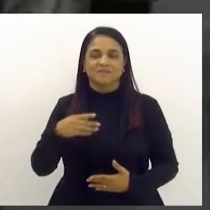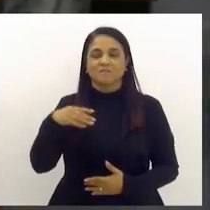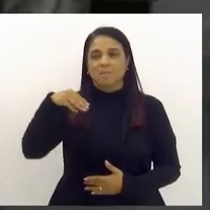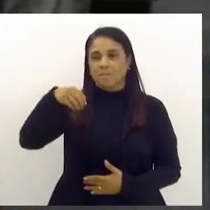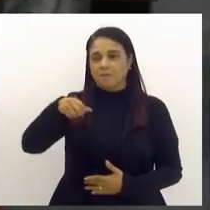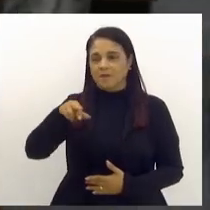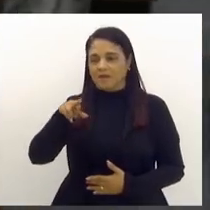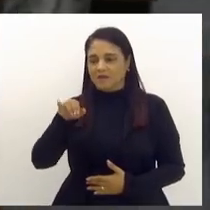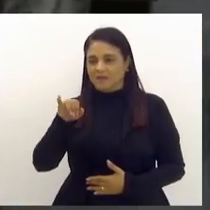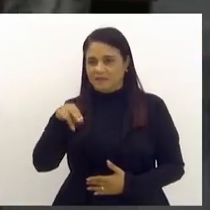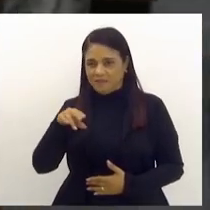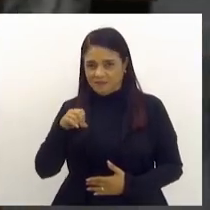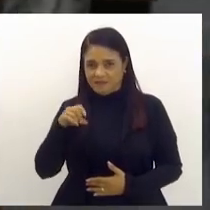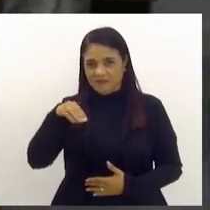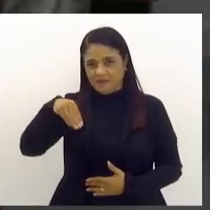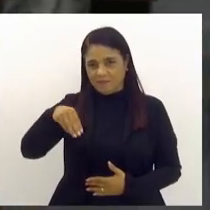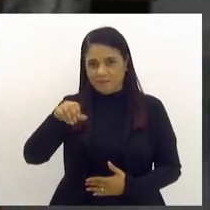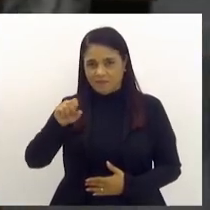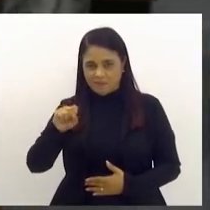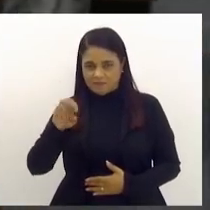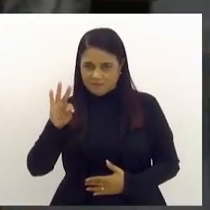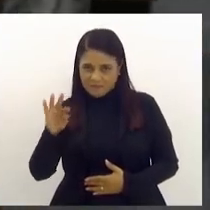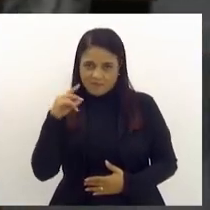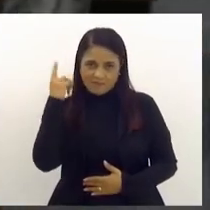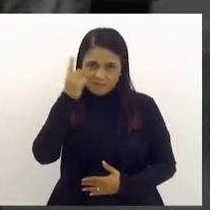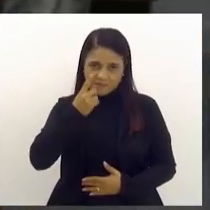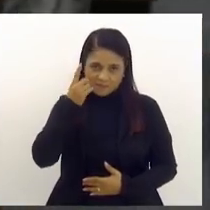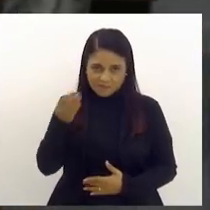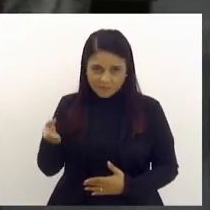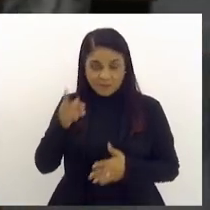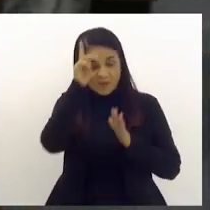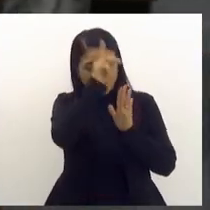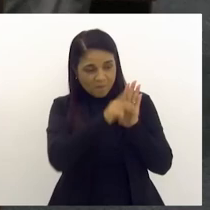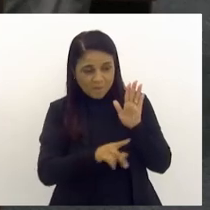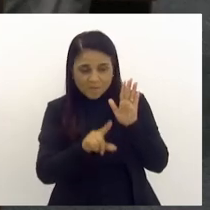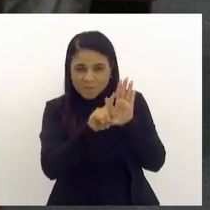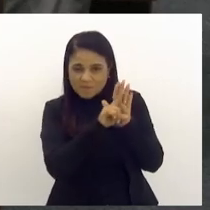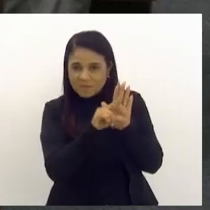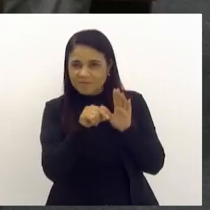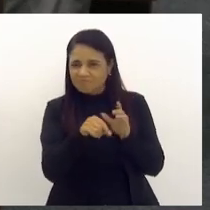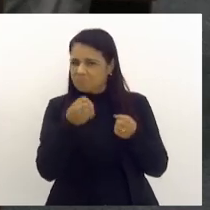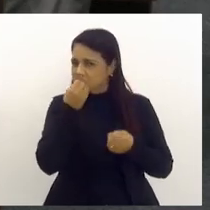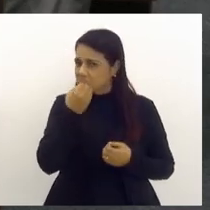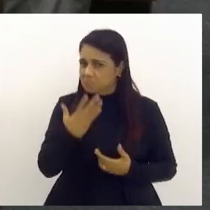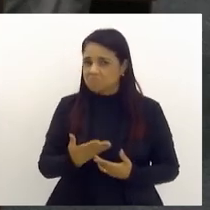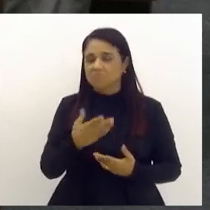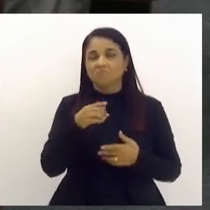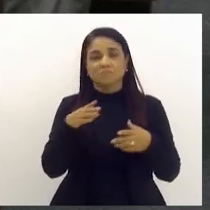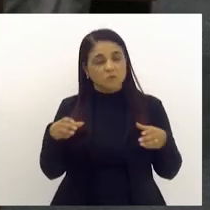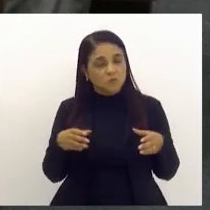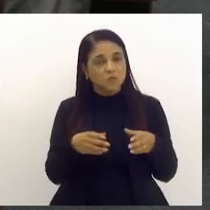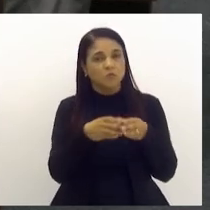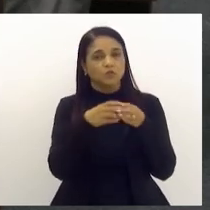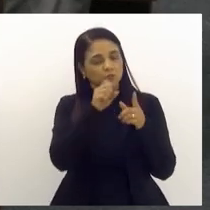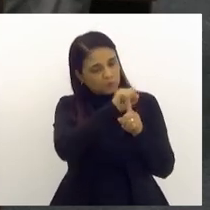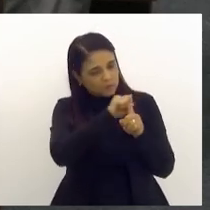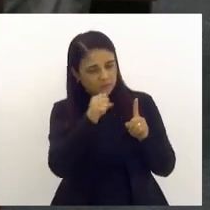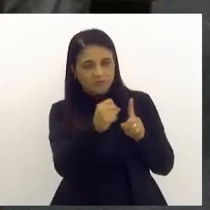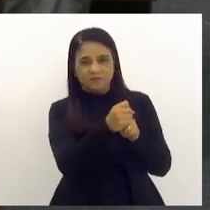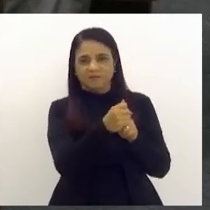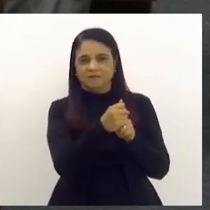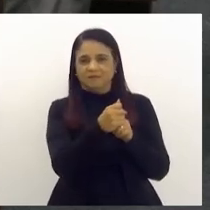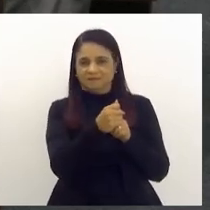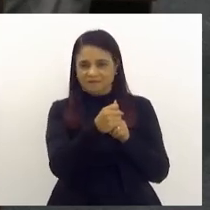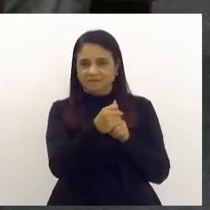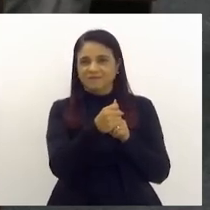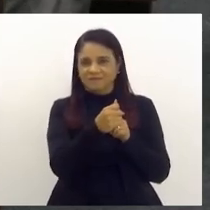Presidente, considerando que esse projeto é super benéfico para o conjunto da sociedade, né,